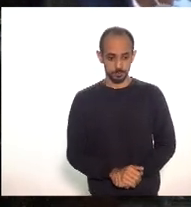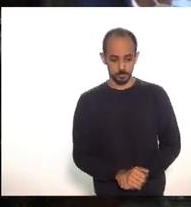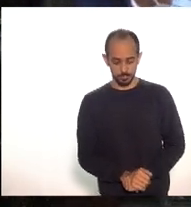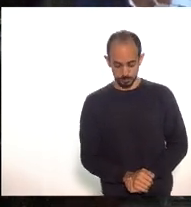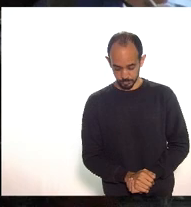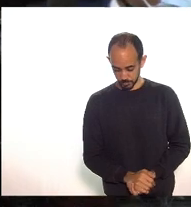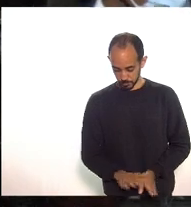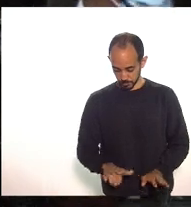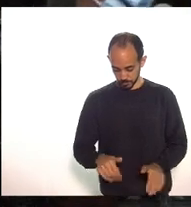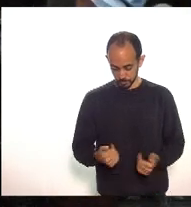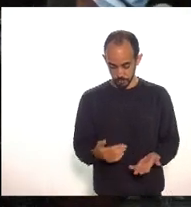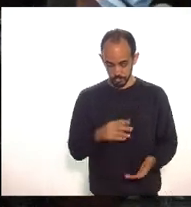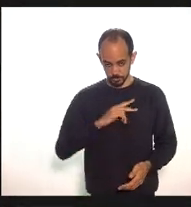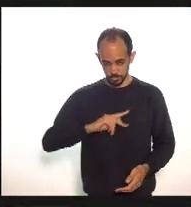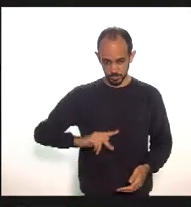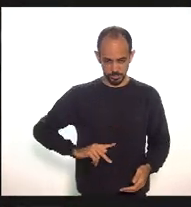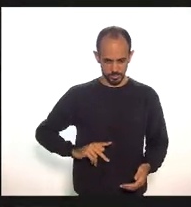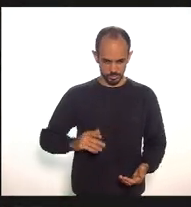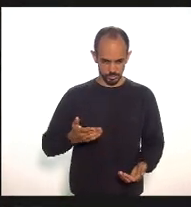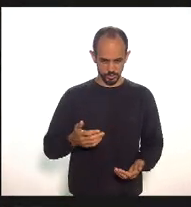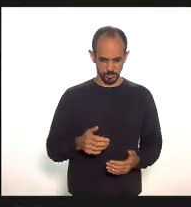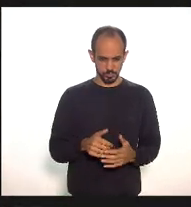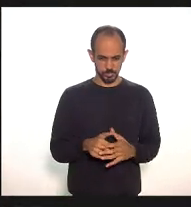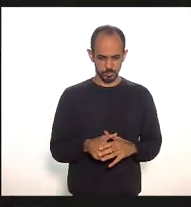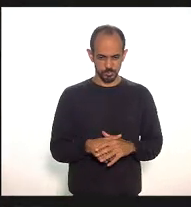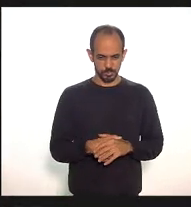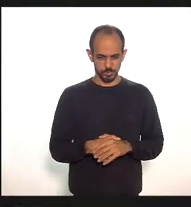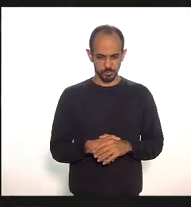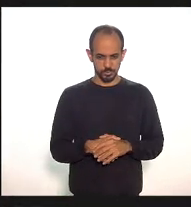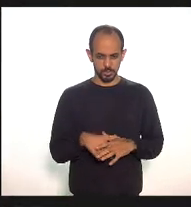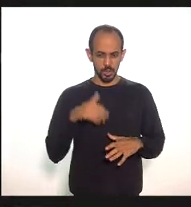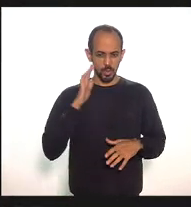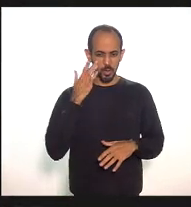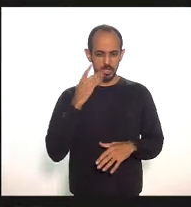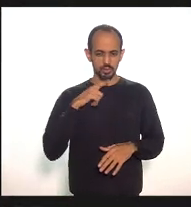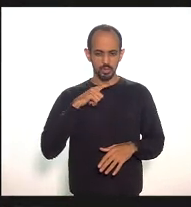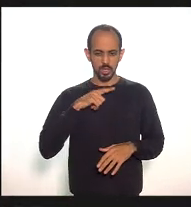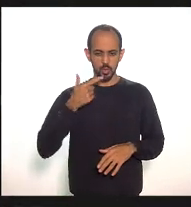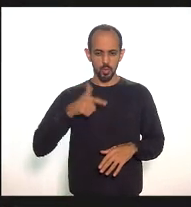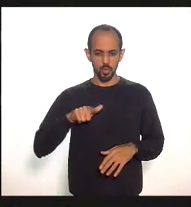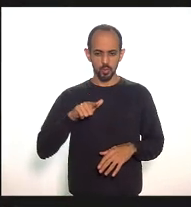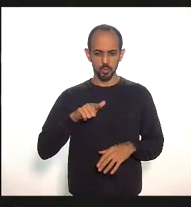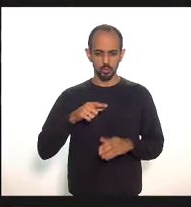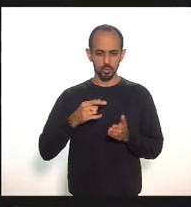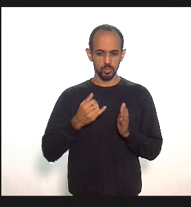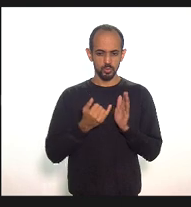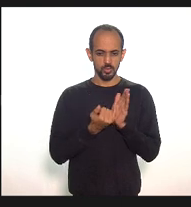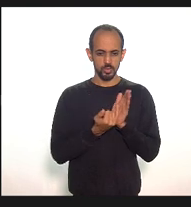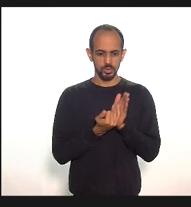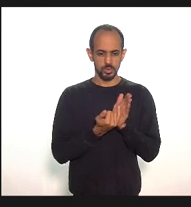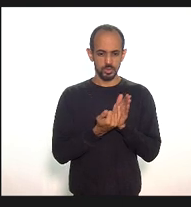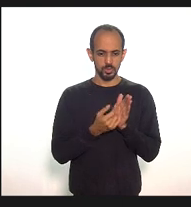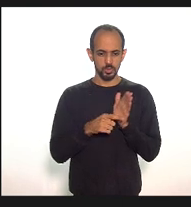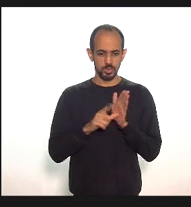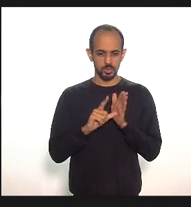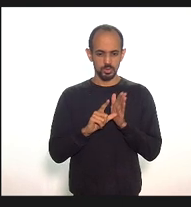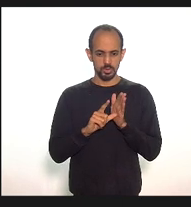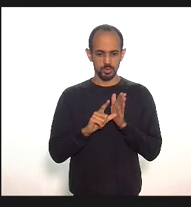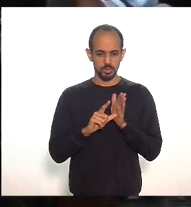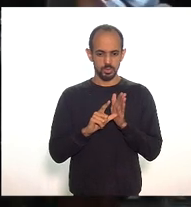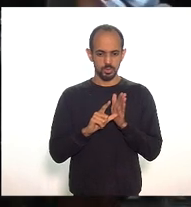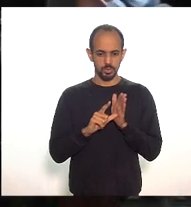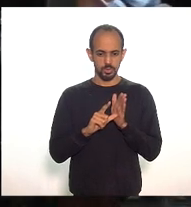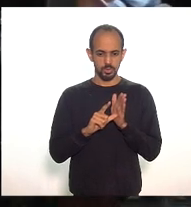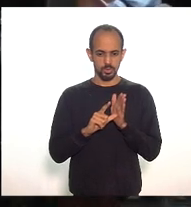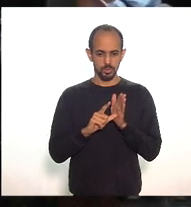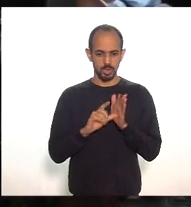a presidência eu acho que ele estava escrito antes da tia Ju Ah mas tudo bem a